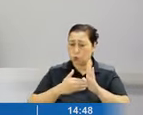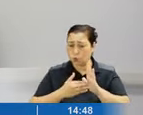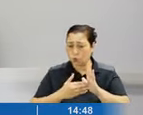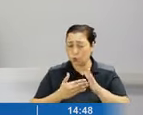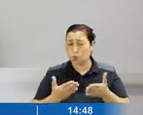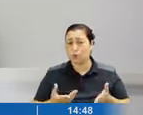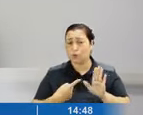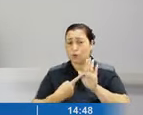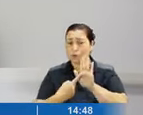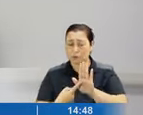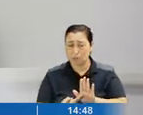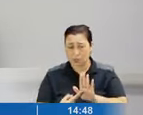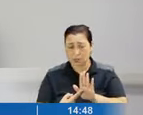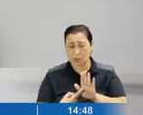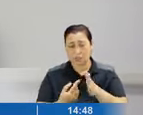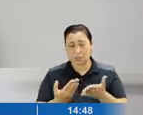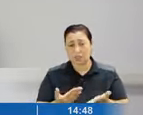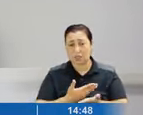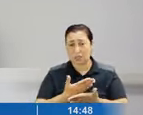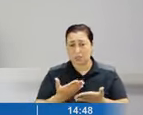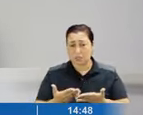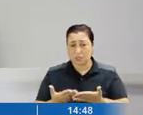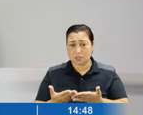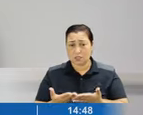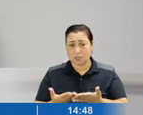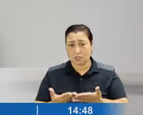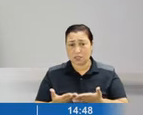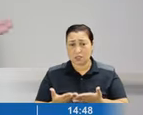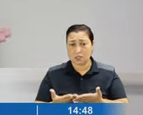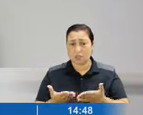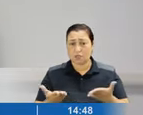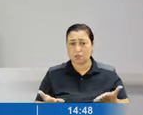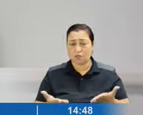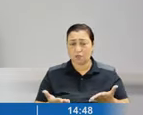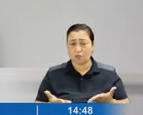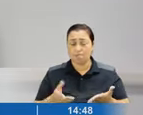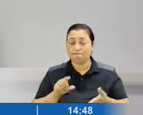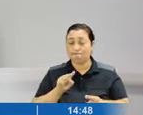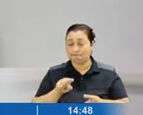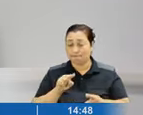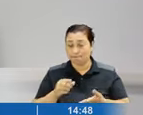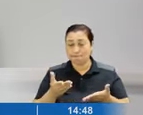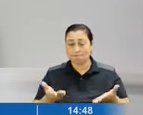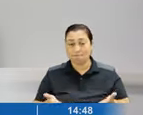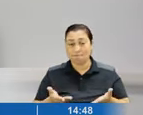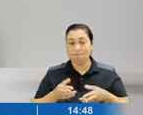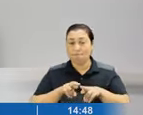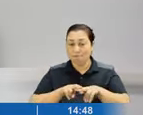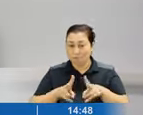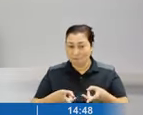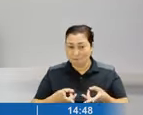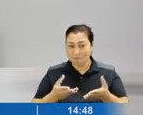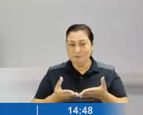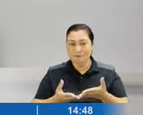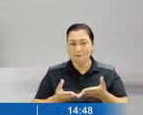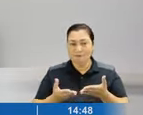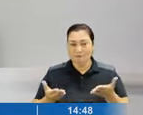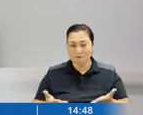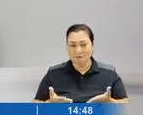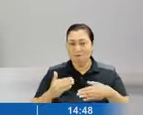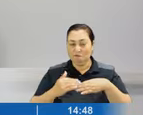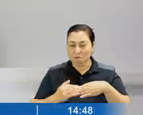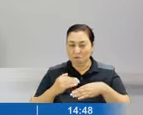se voltado para isso e mostrado que realmente esse é o fator que está diferenciando a